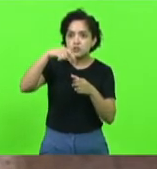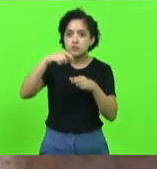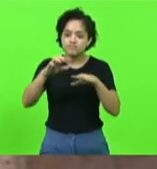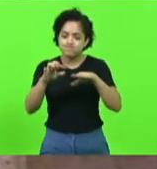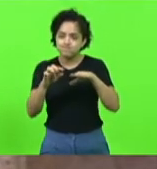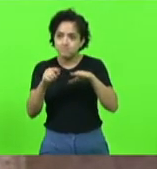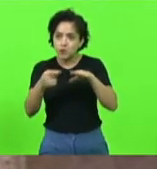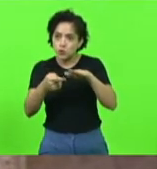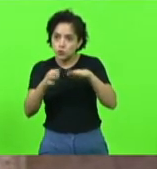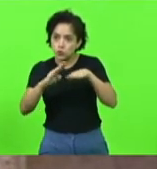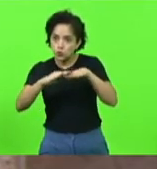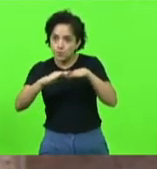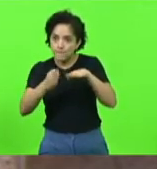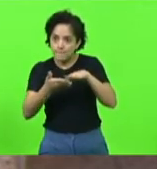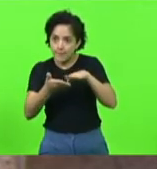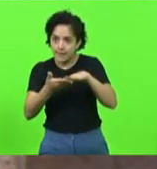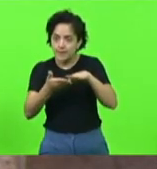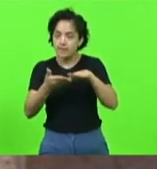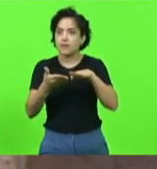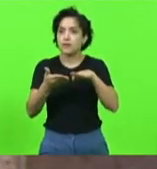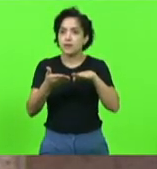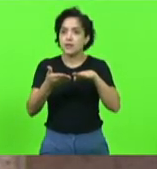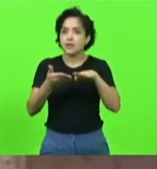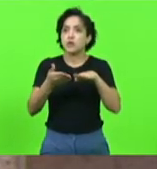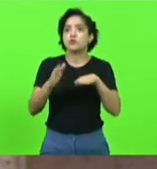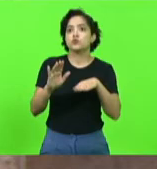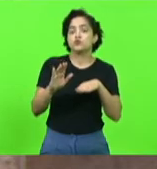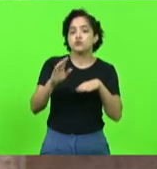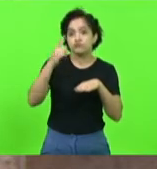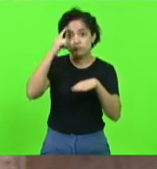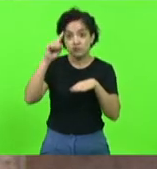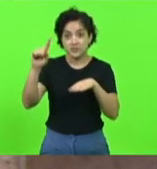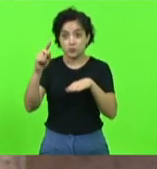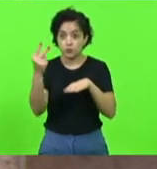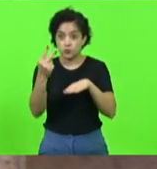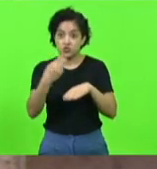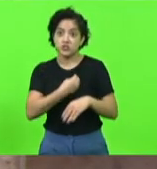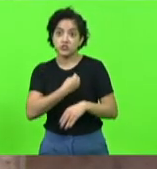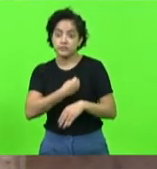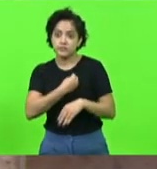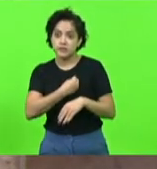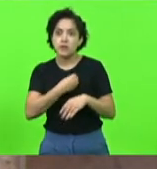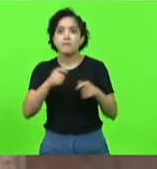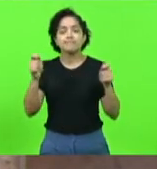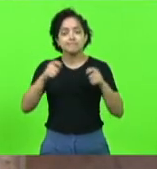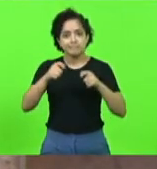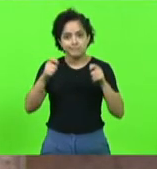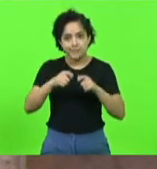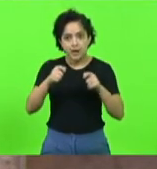da criança, do segundo ao quinto dia de vida, se pode diagnosticar